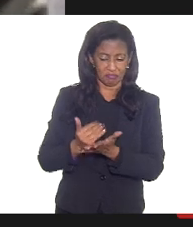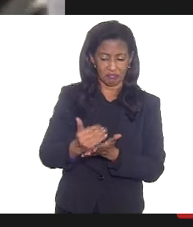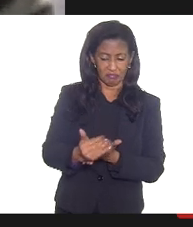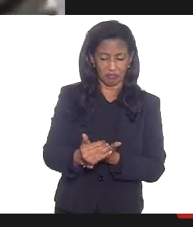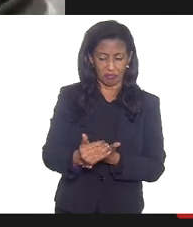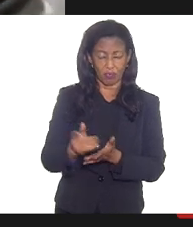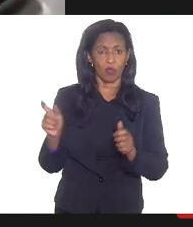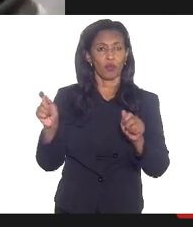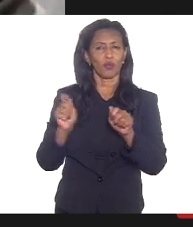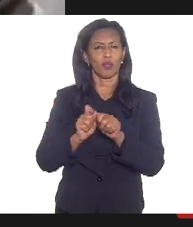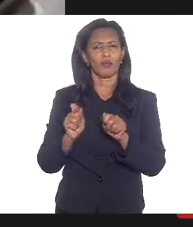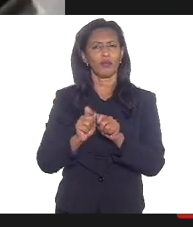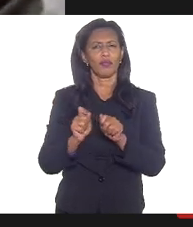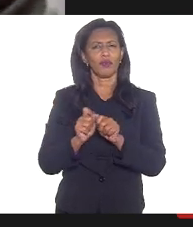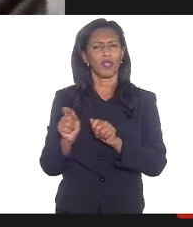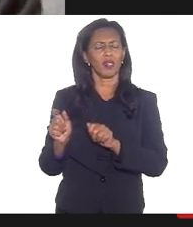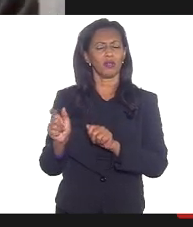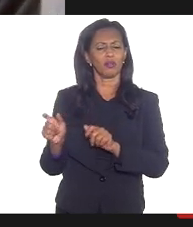foi feita uma...